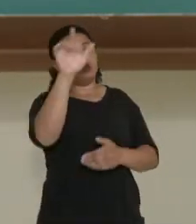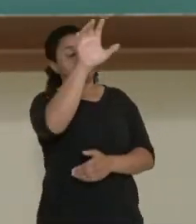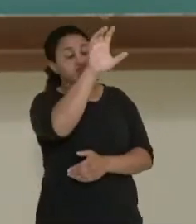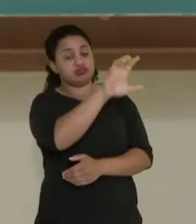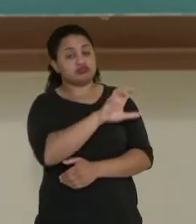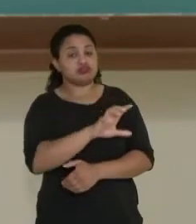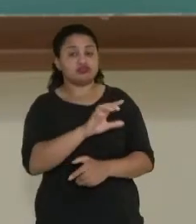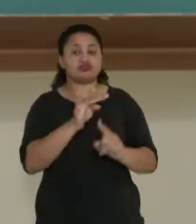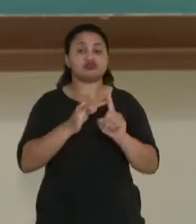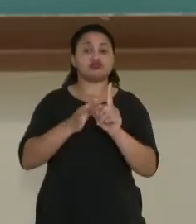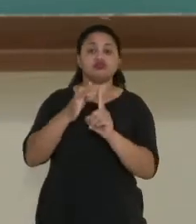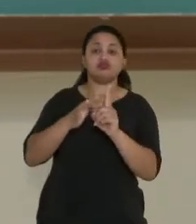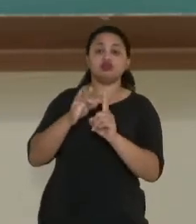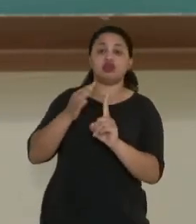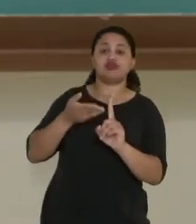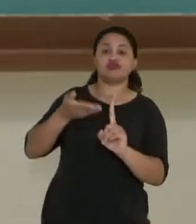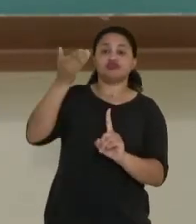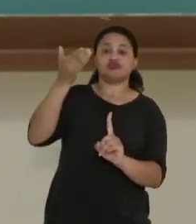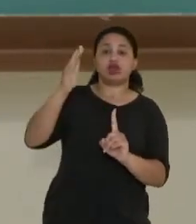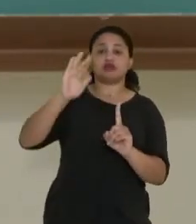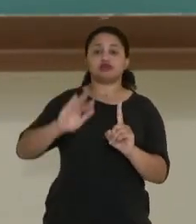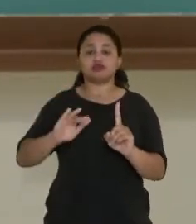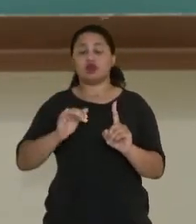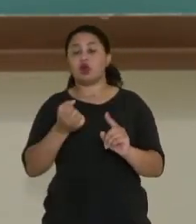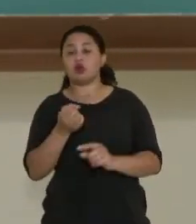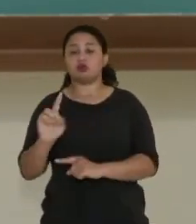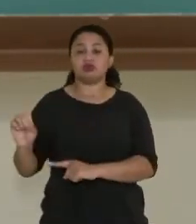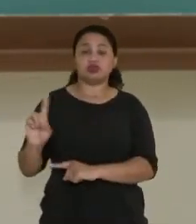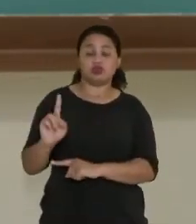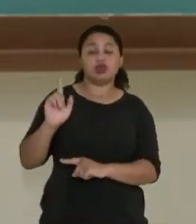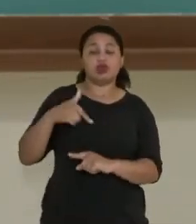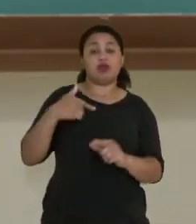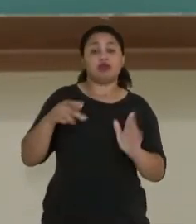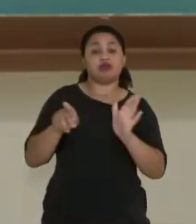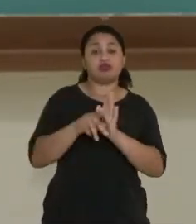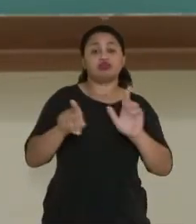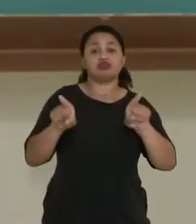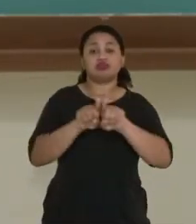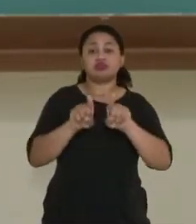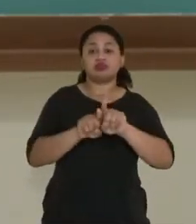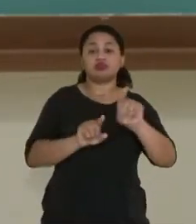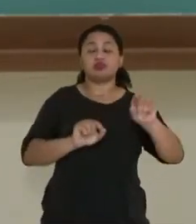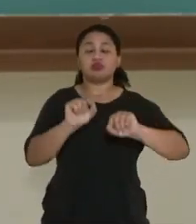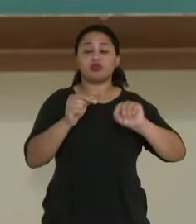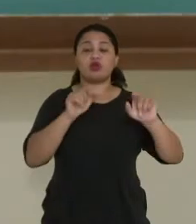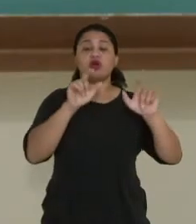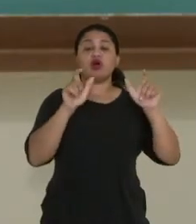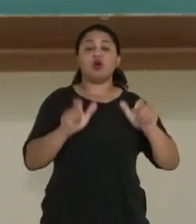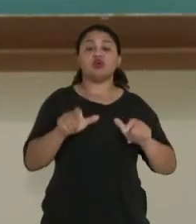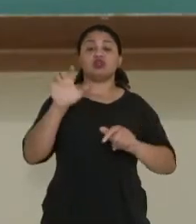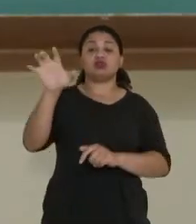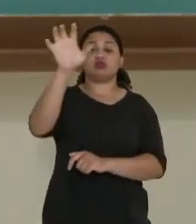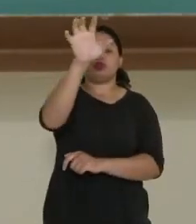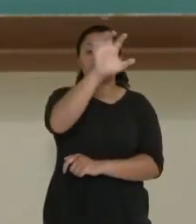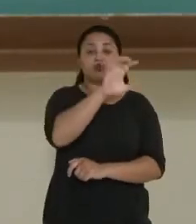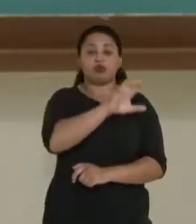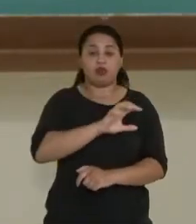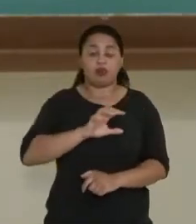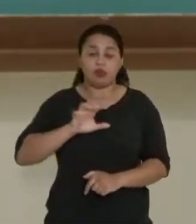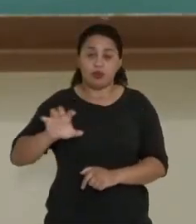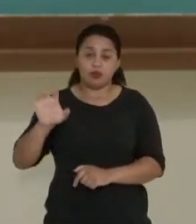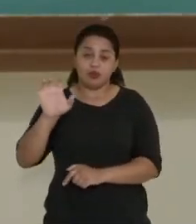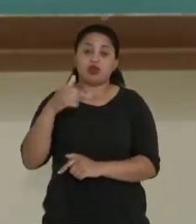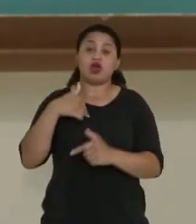as temperaturas são elevadas ou não, e isso está relacionado também à localização geográfica. Onde está a